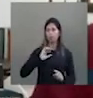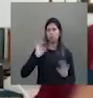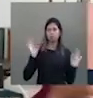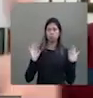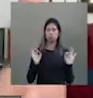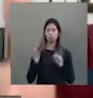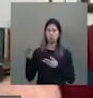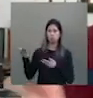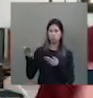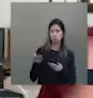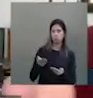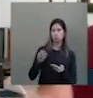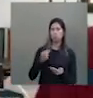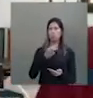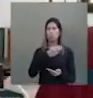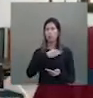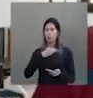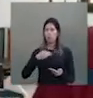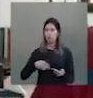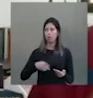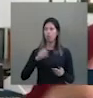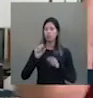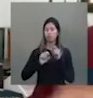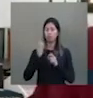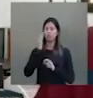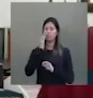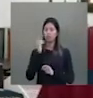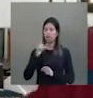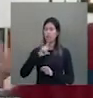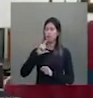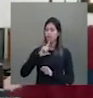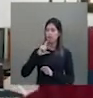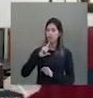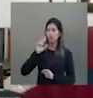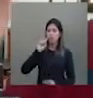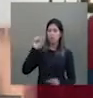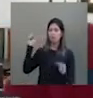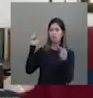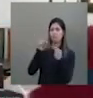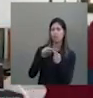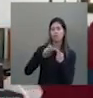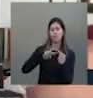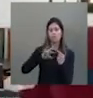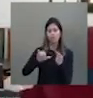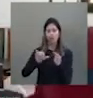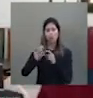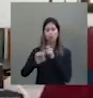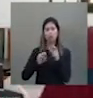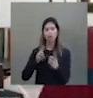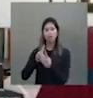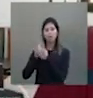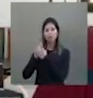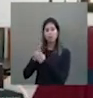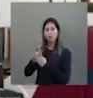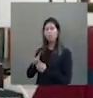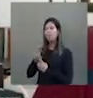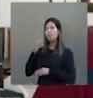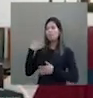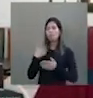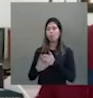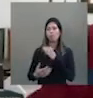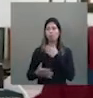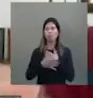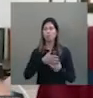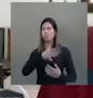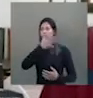que cada um de nós sabe muito bem aí, quando tem um caso específico, vai lá e é atendido por qualquer dos ministros do STF,